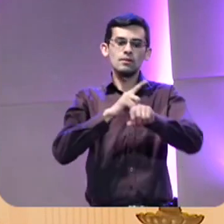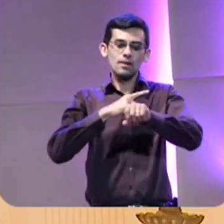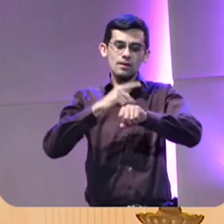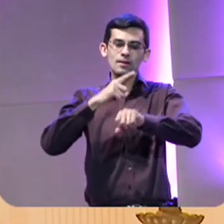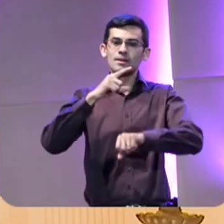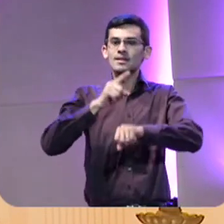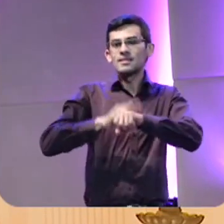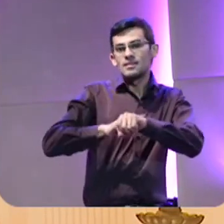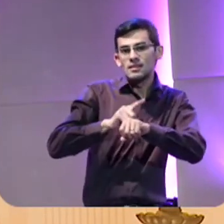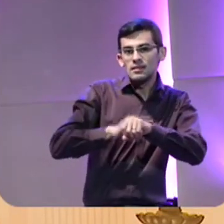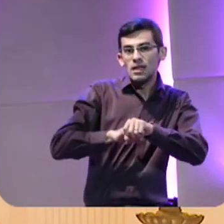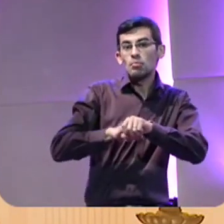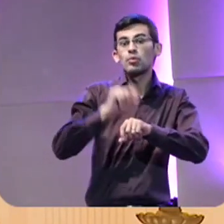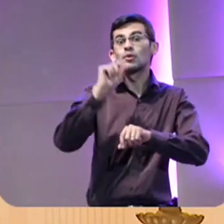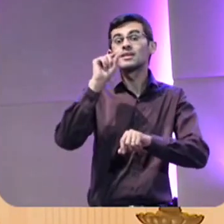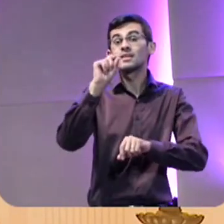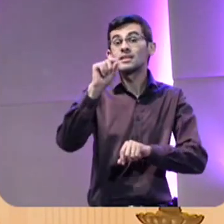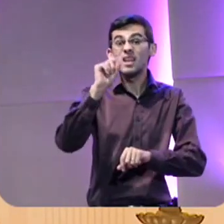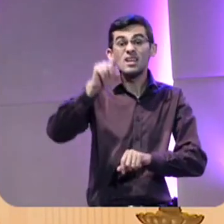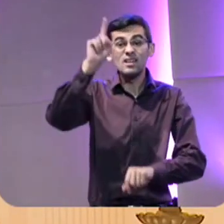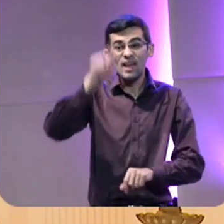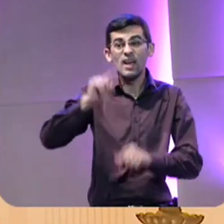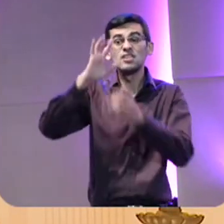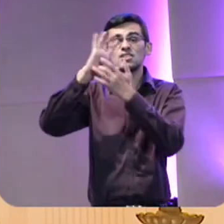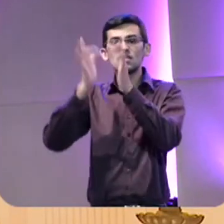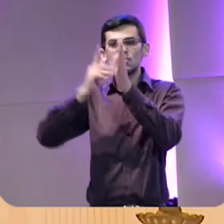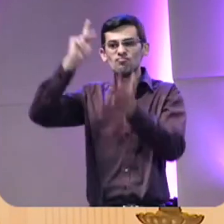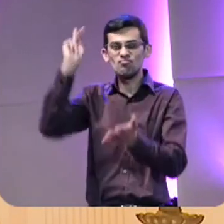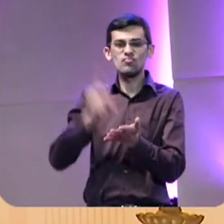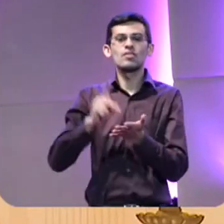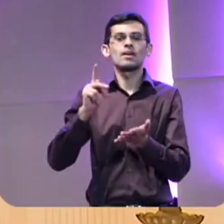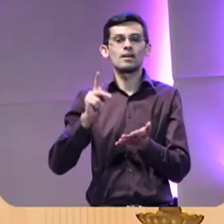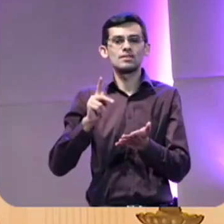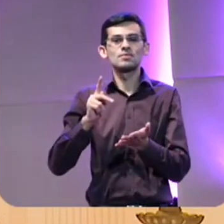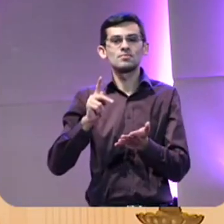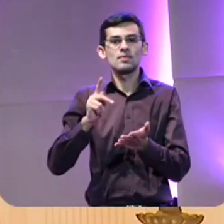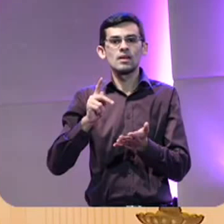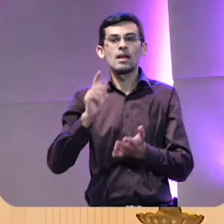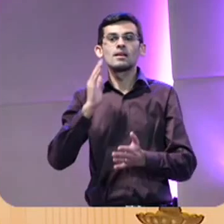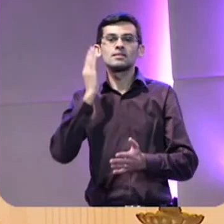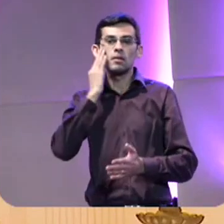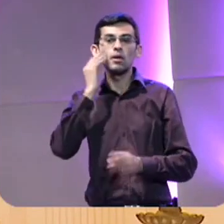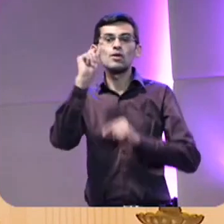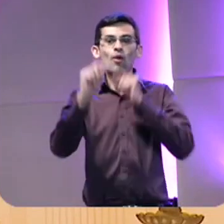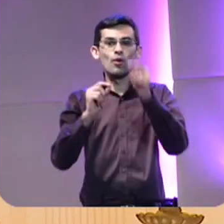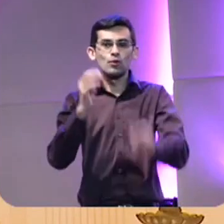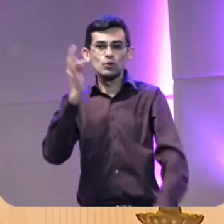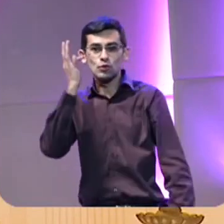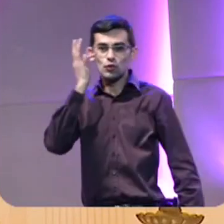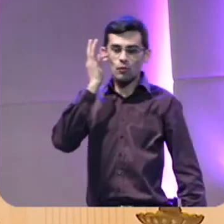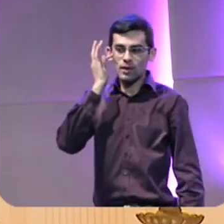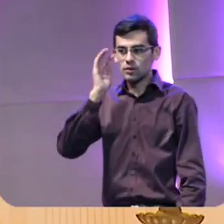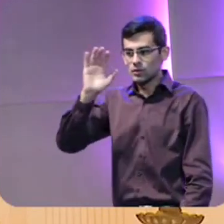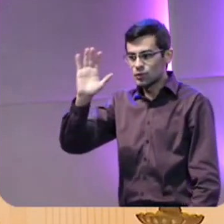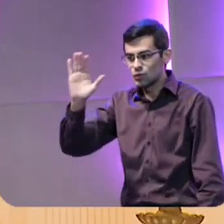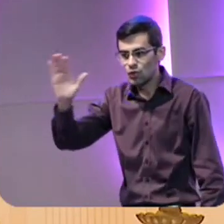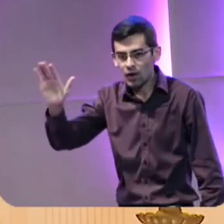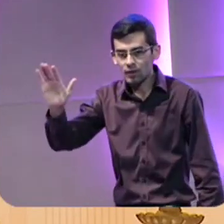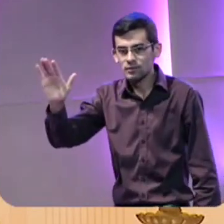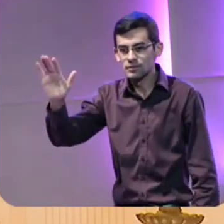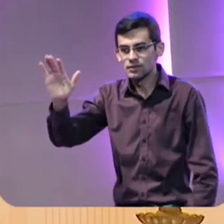para descobrir quem é Jesus, de fato, para poder, quem sabe, como Tomé, tocar em Jesus, né?